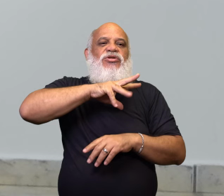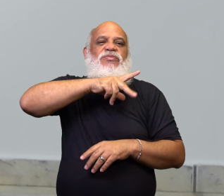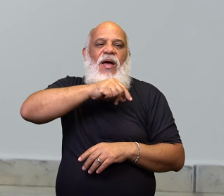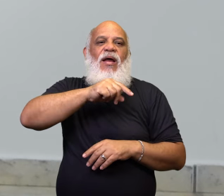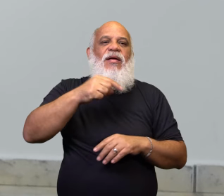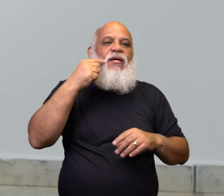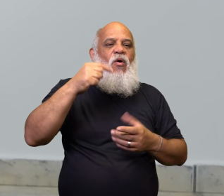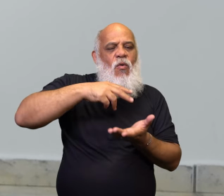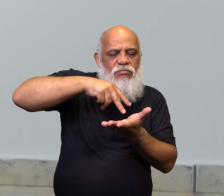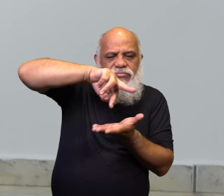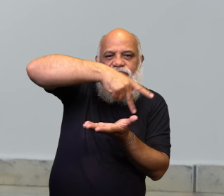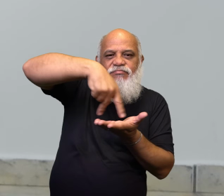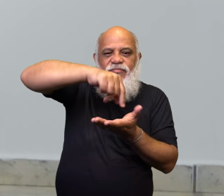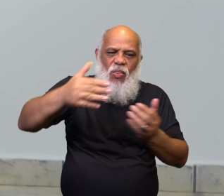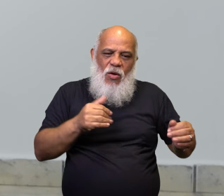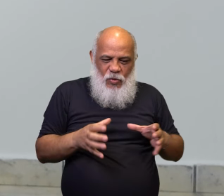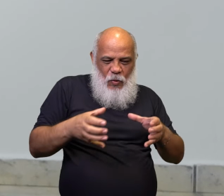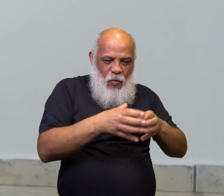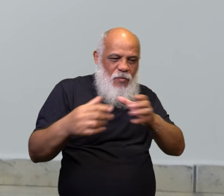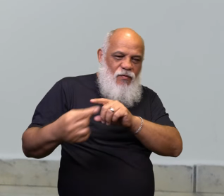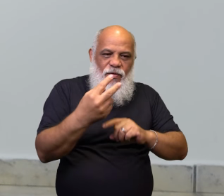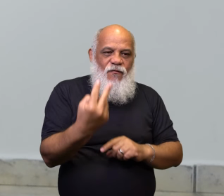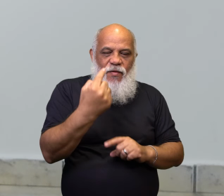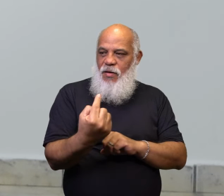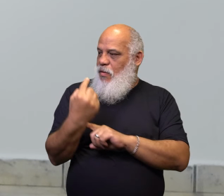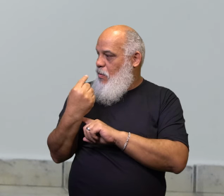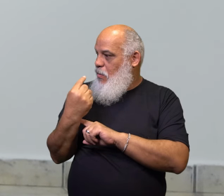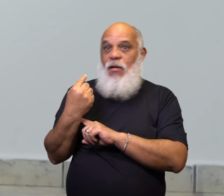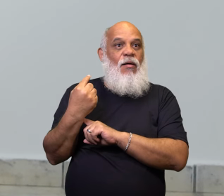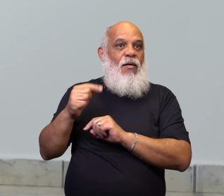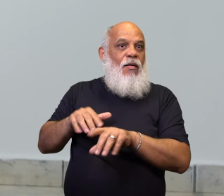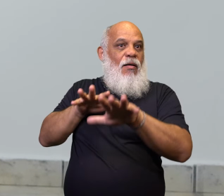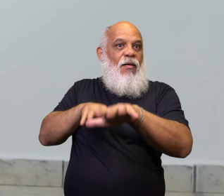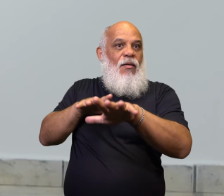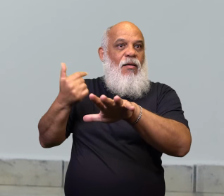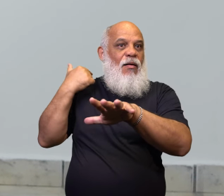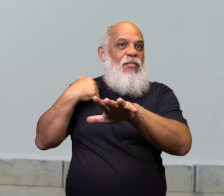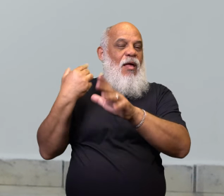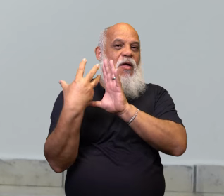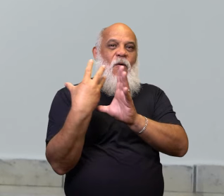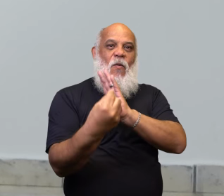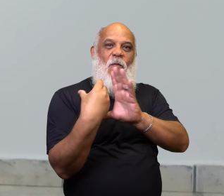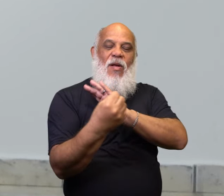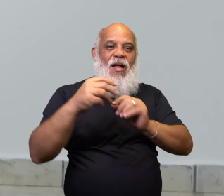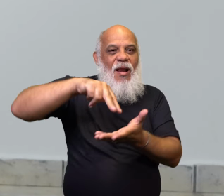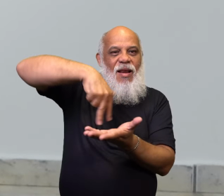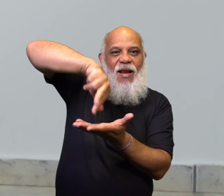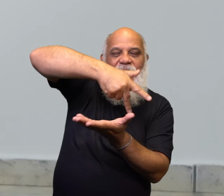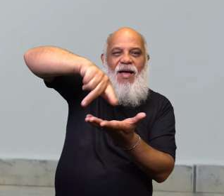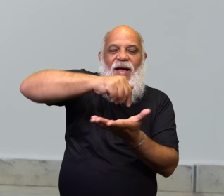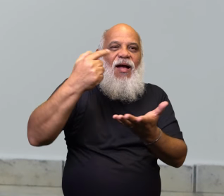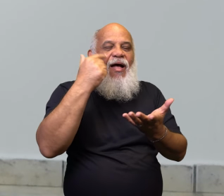para trás assim, já estava aquela galera toda dançando. Cara, que vergonha, isso. Se